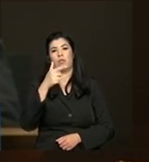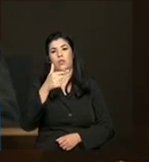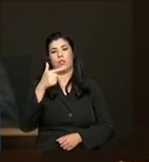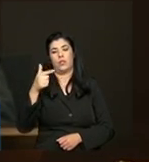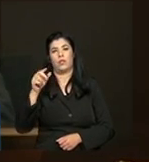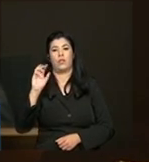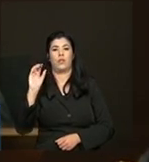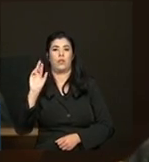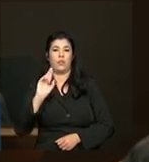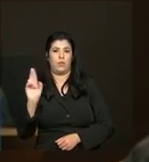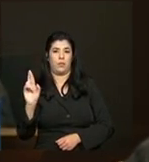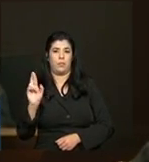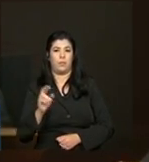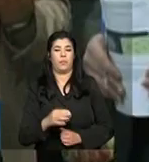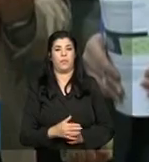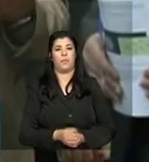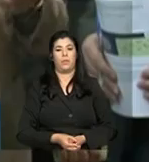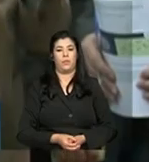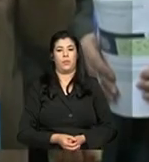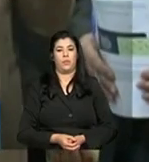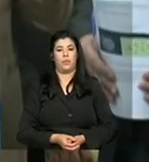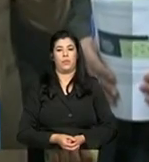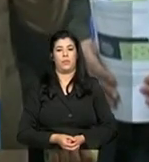R$ 216.200.820,22 ano.